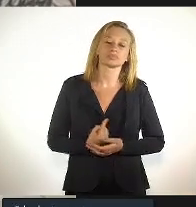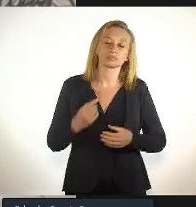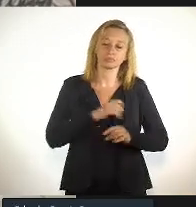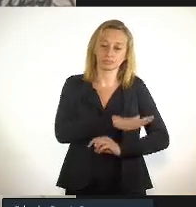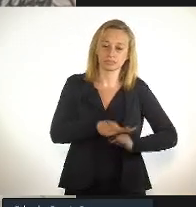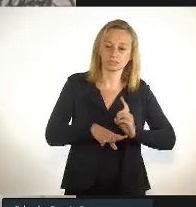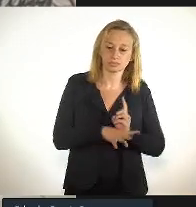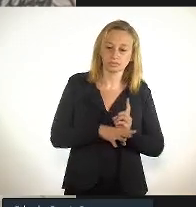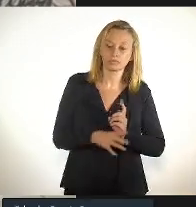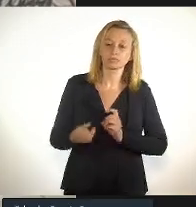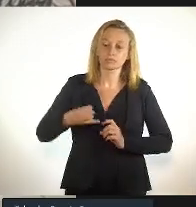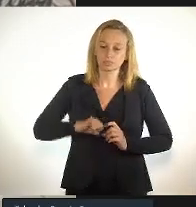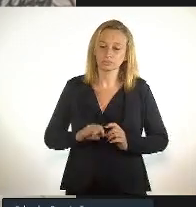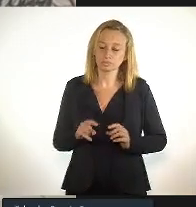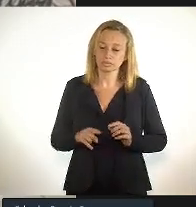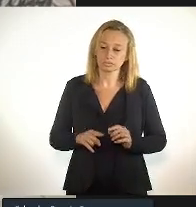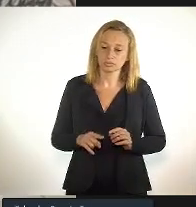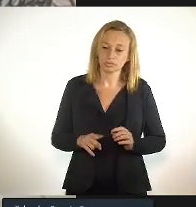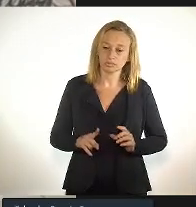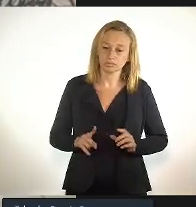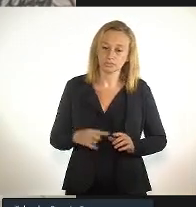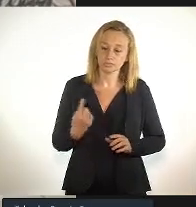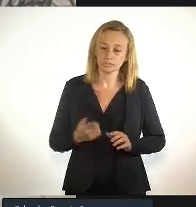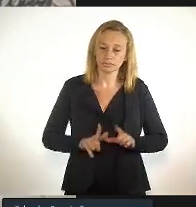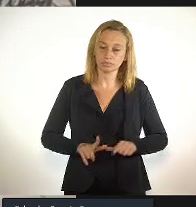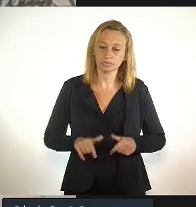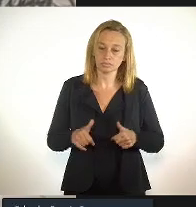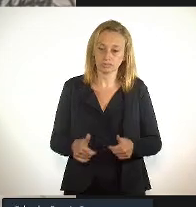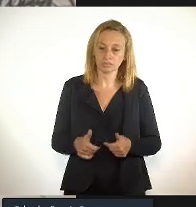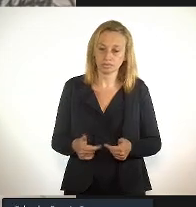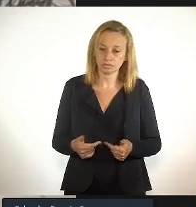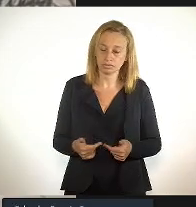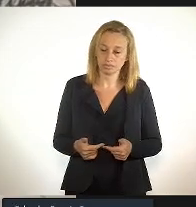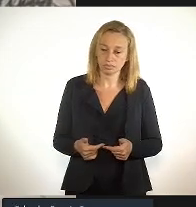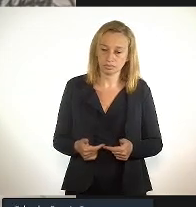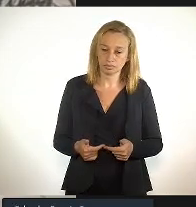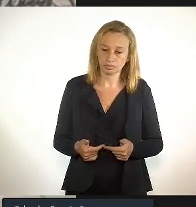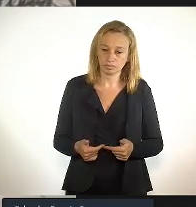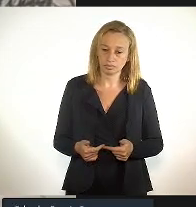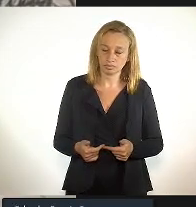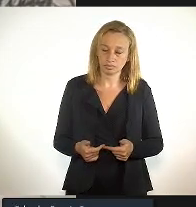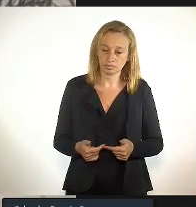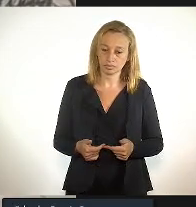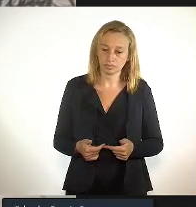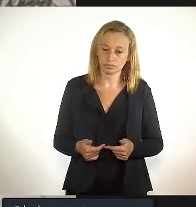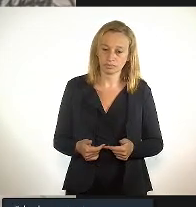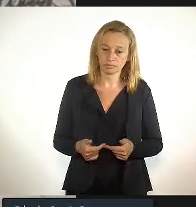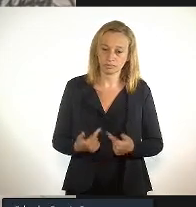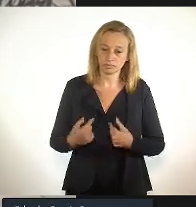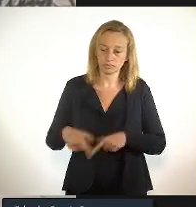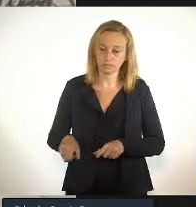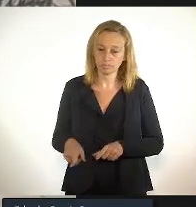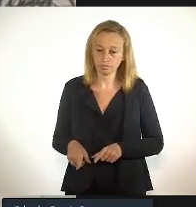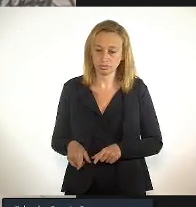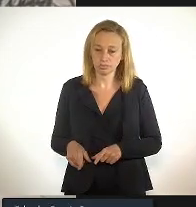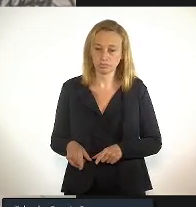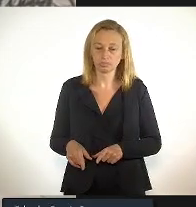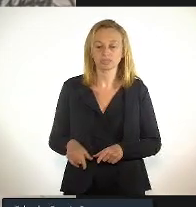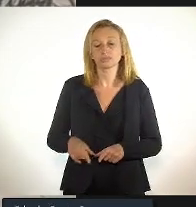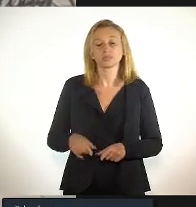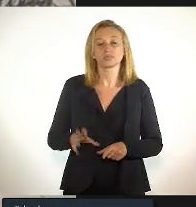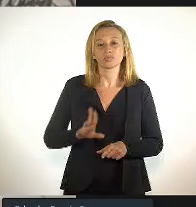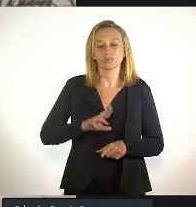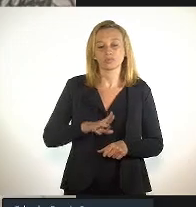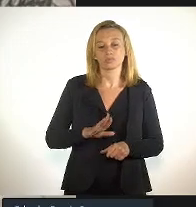e naturalizarmos, não faz sentido nenhum ocuparmos esses espaços de poder se não podemos